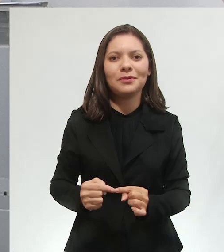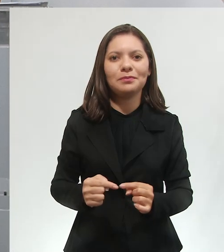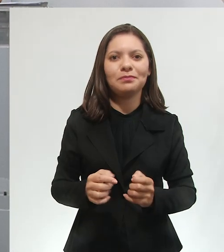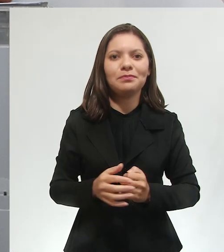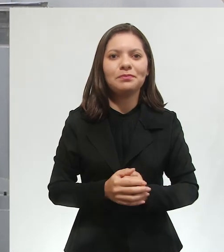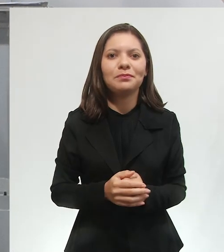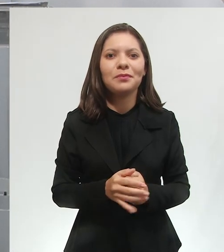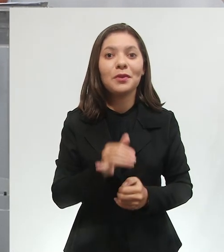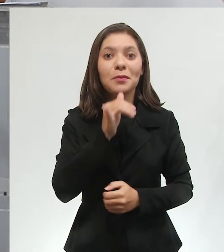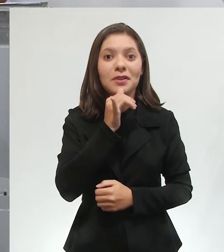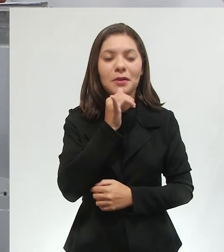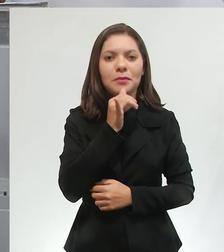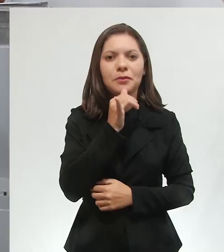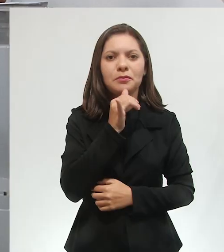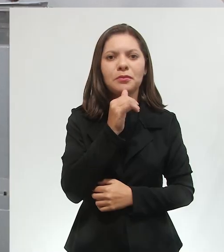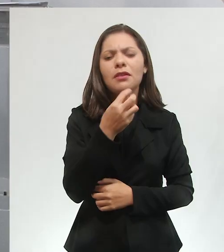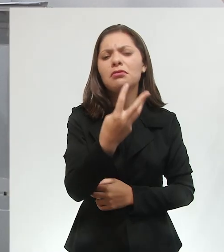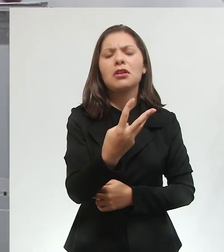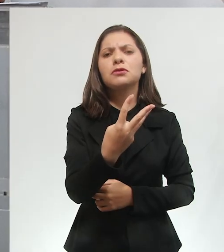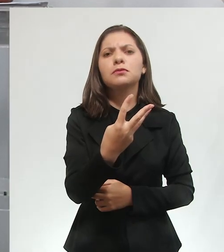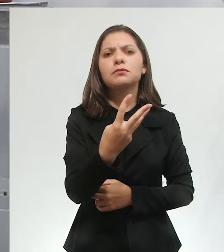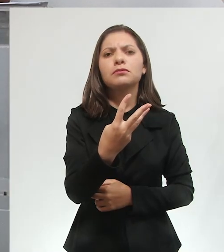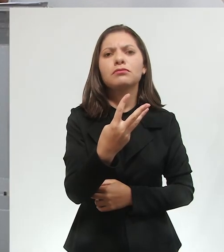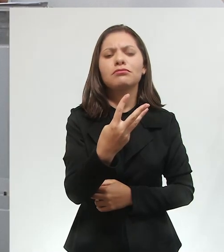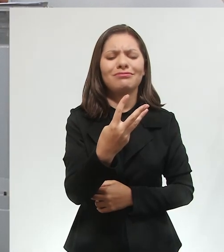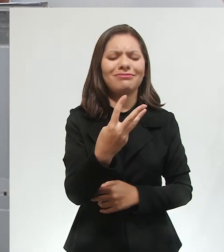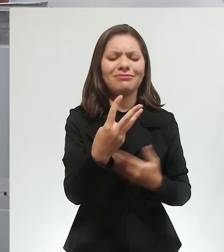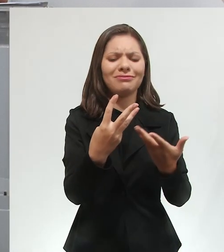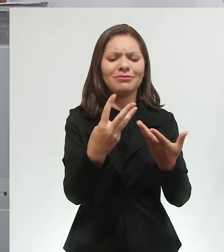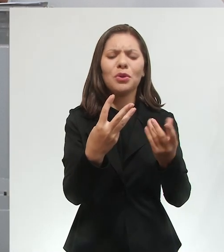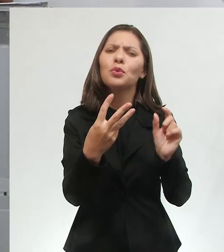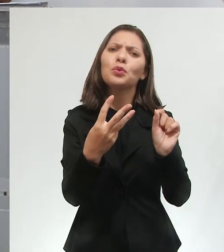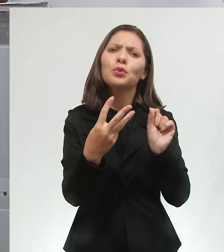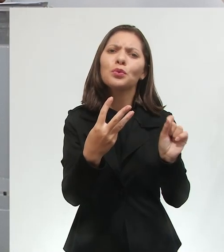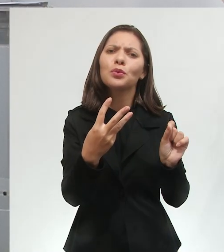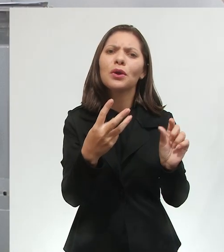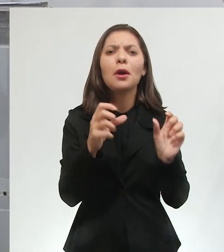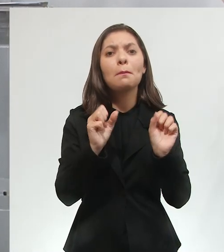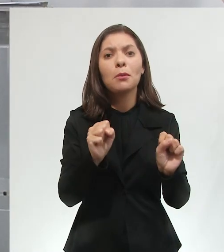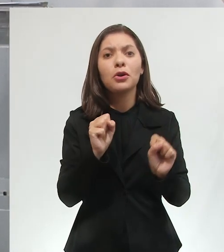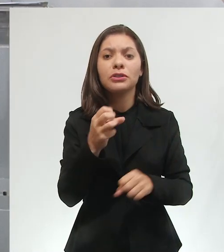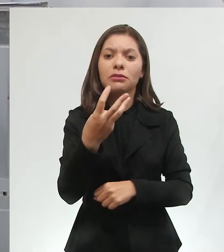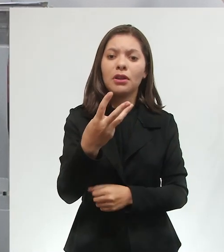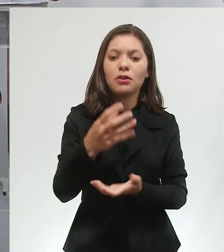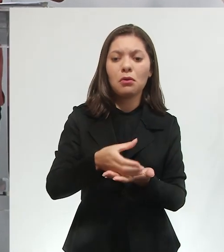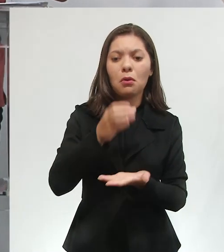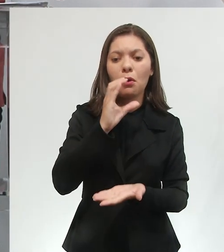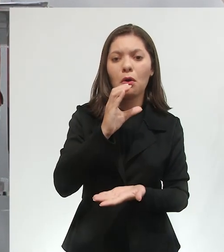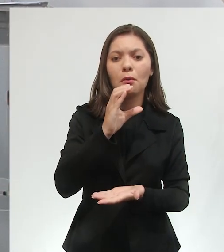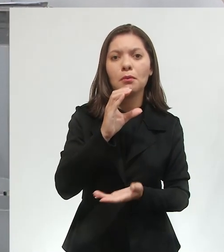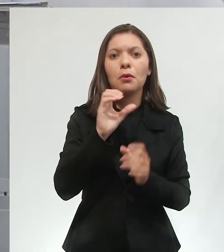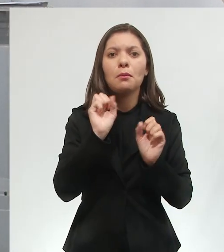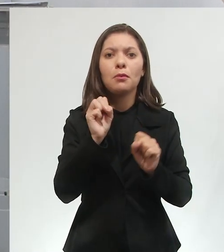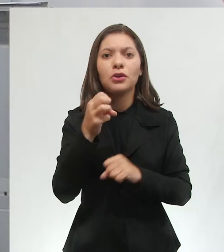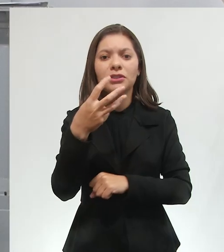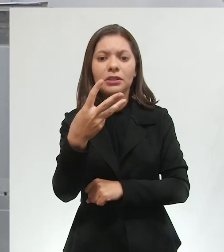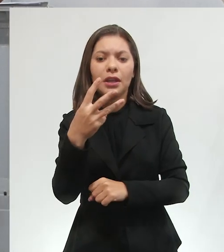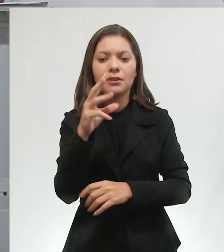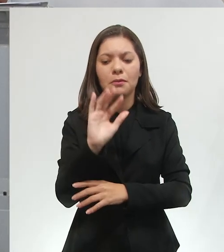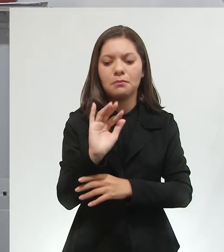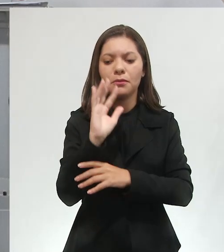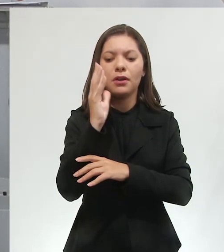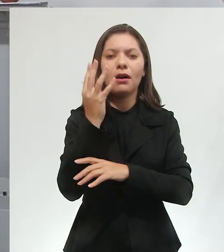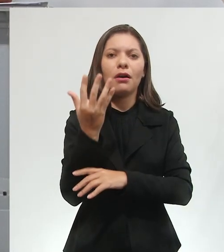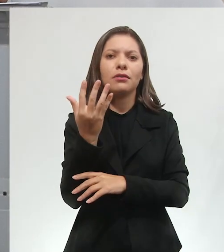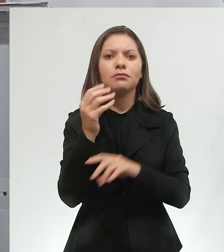3. 3 não tem sentido nenhum. 3 poderia ser copo, podia ser vaso, podia ser planta. 3, mas